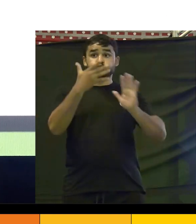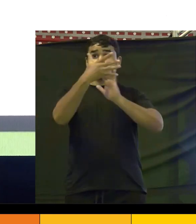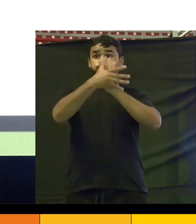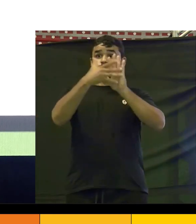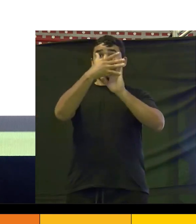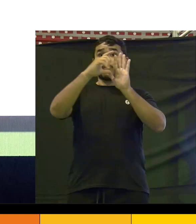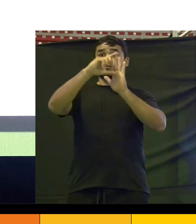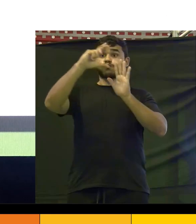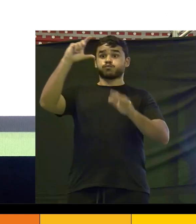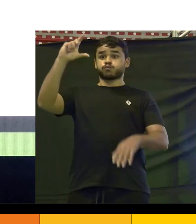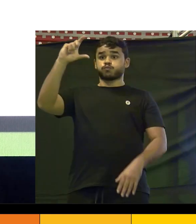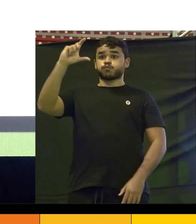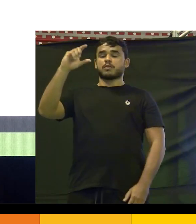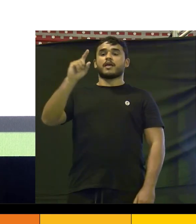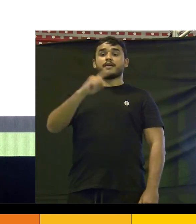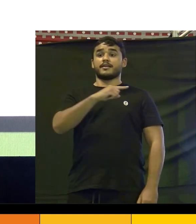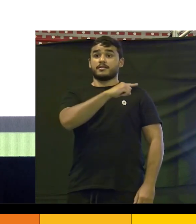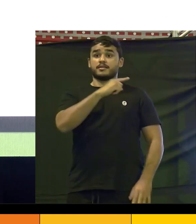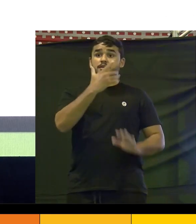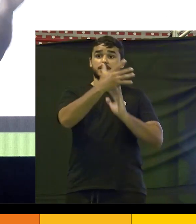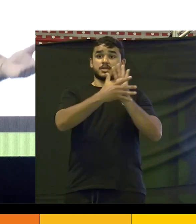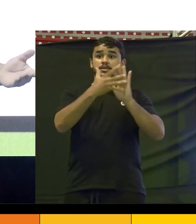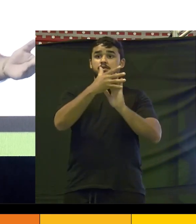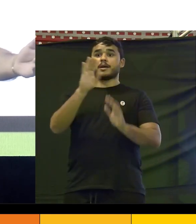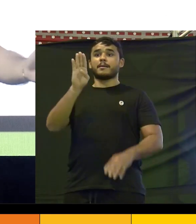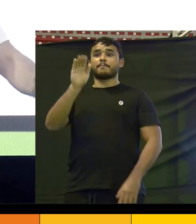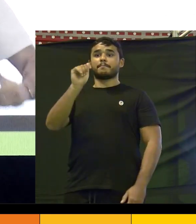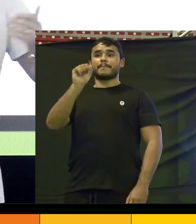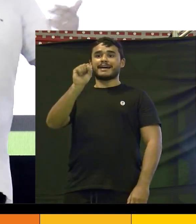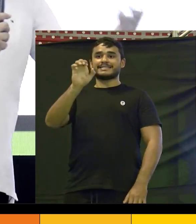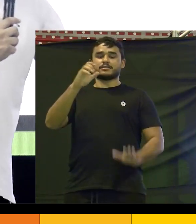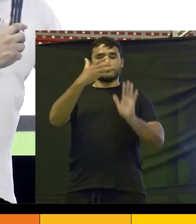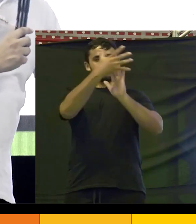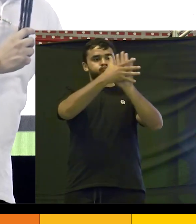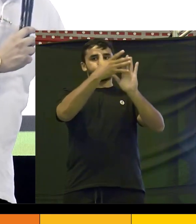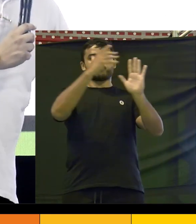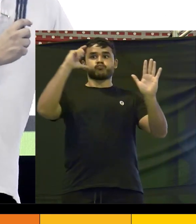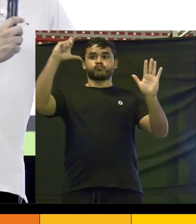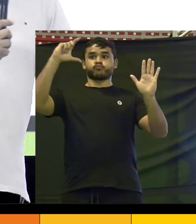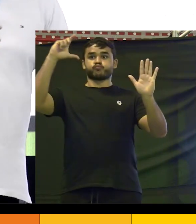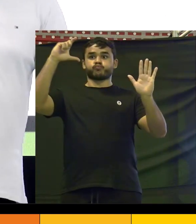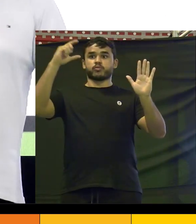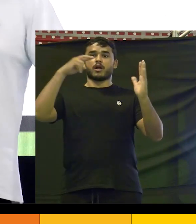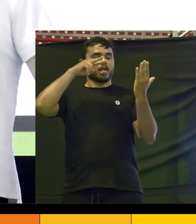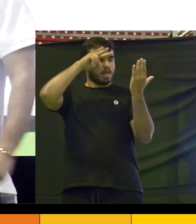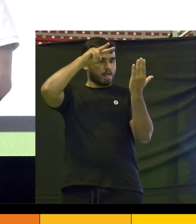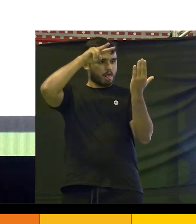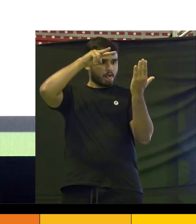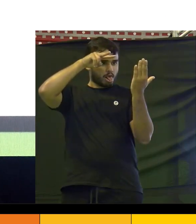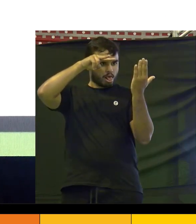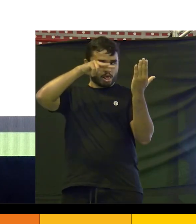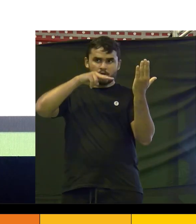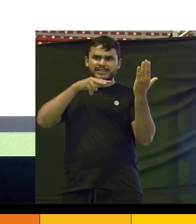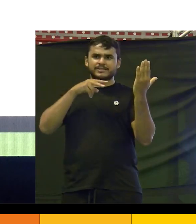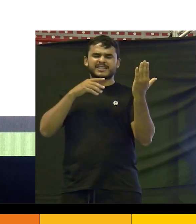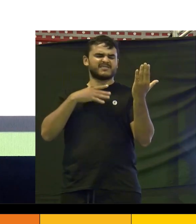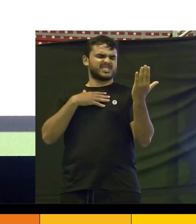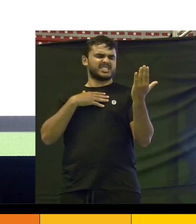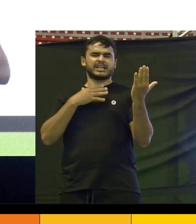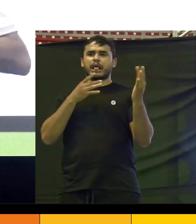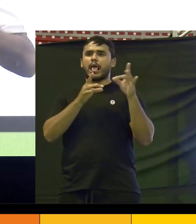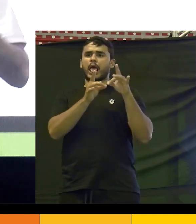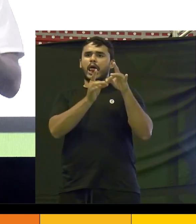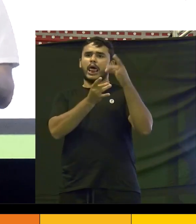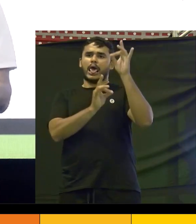texto base. Agora, é importante tomar cuidado que, infelizmente, e isso é uma realidade, tá? Isso